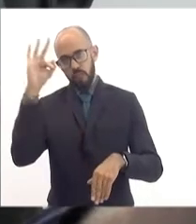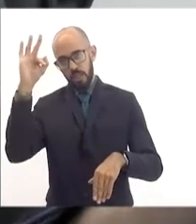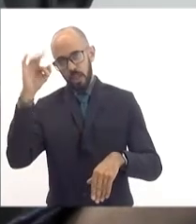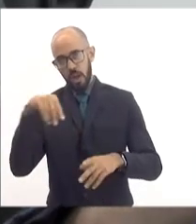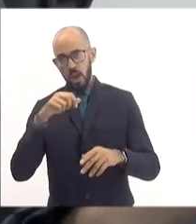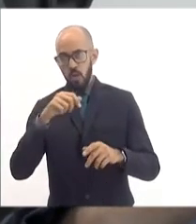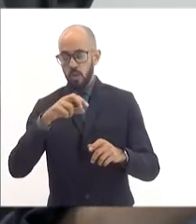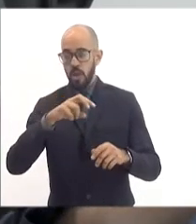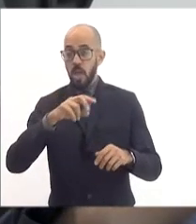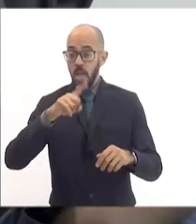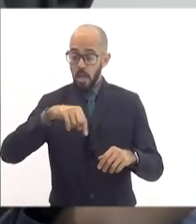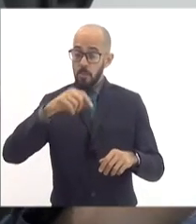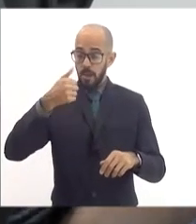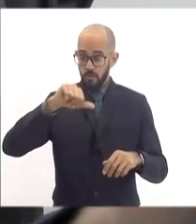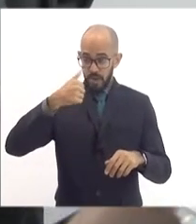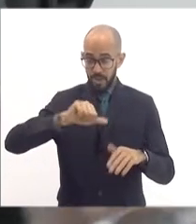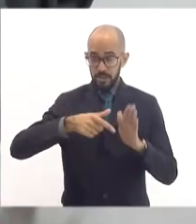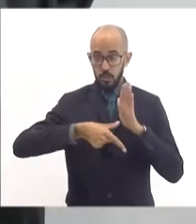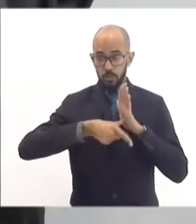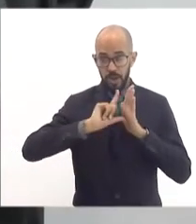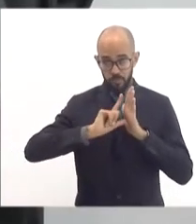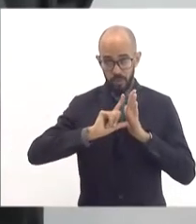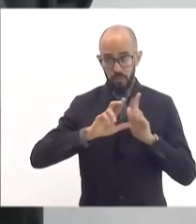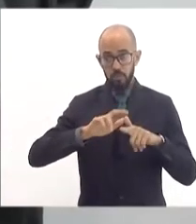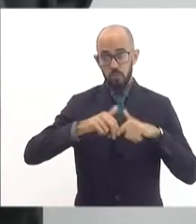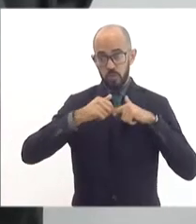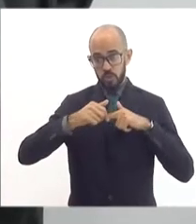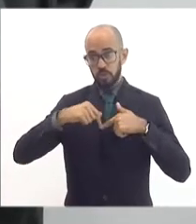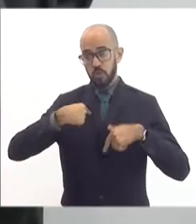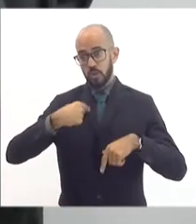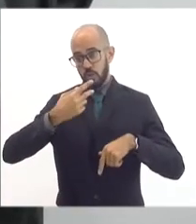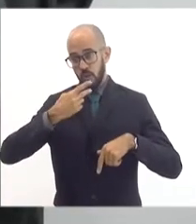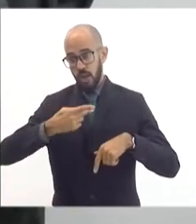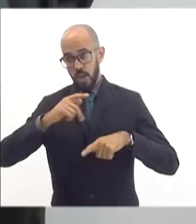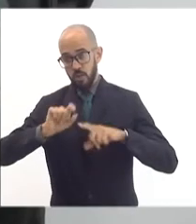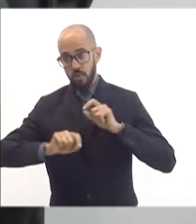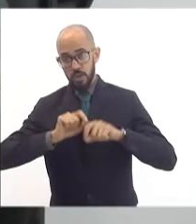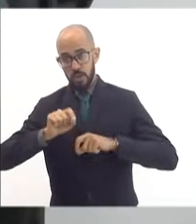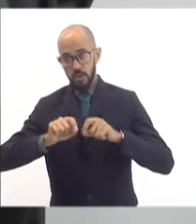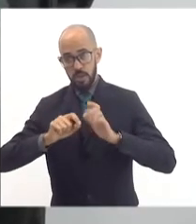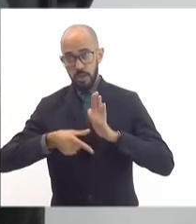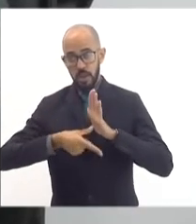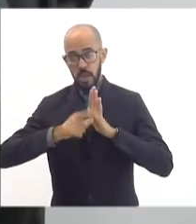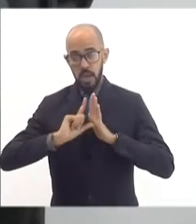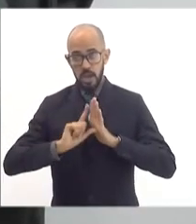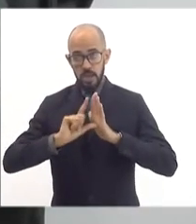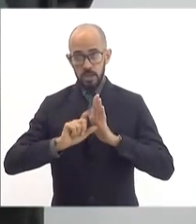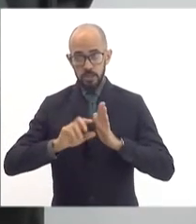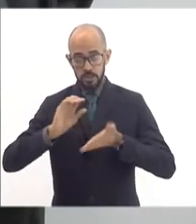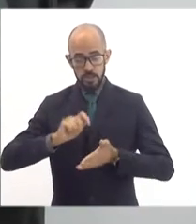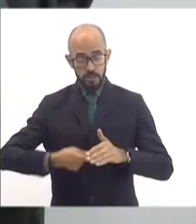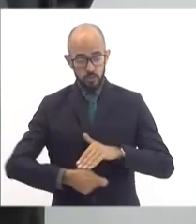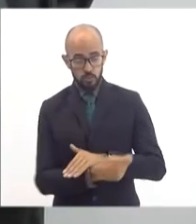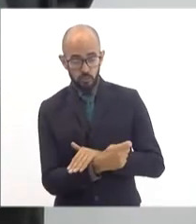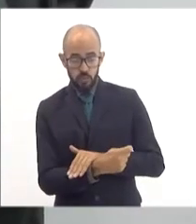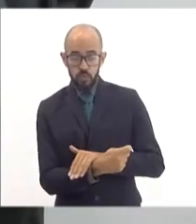Por isso eu estou fazendo a questão, levantando a questão. Previamente à realização do